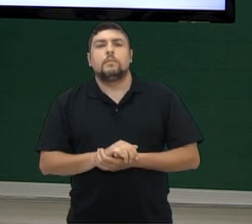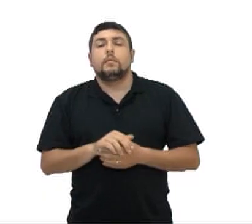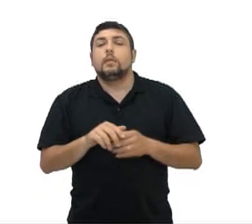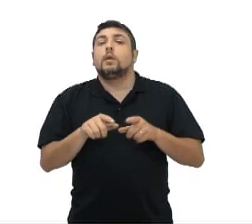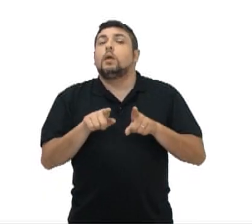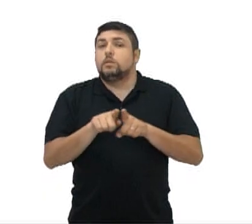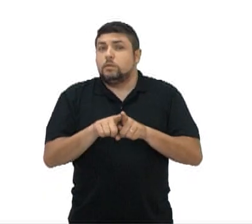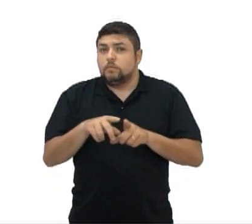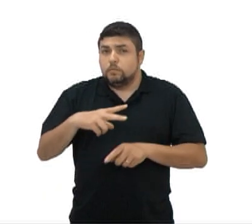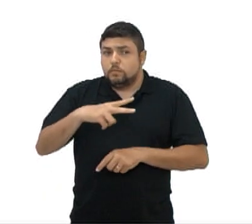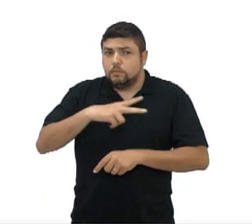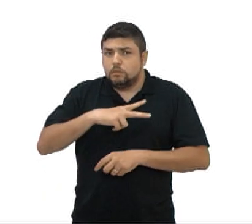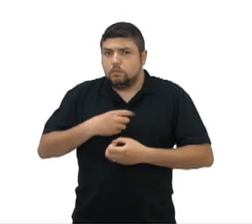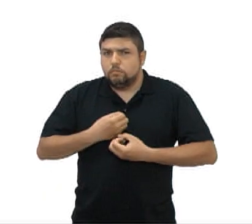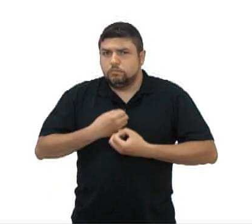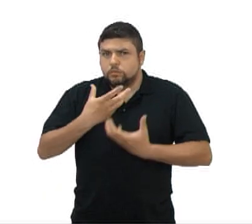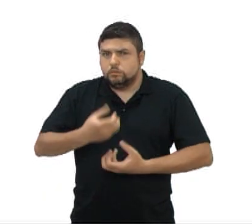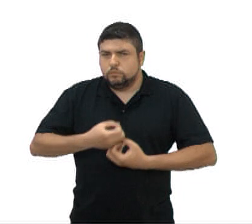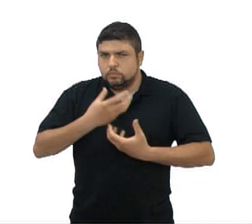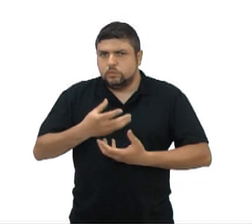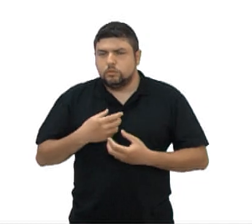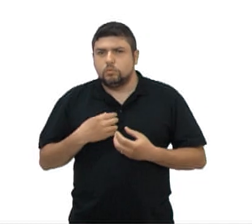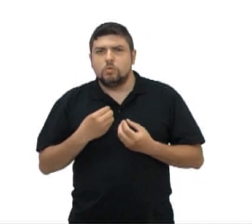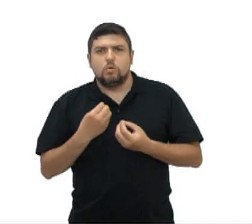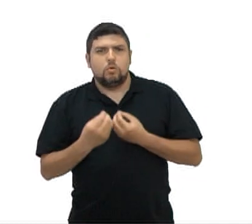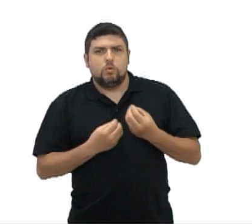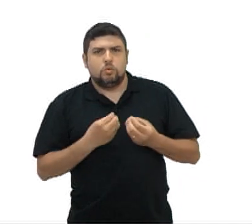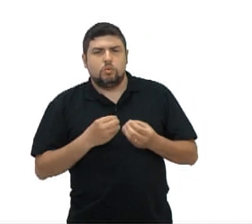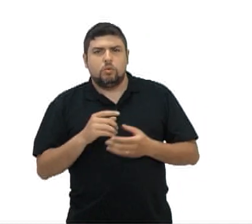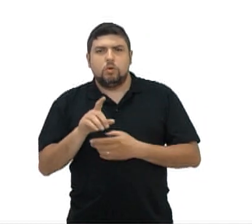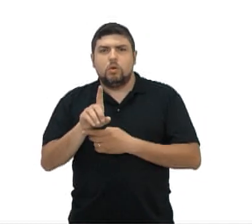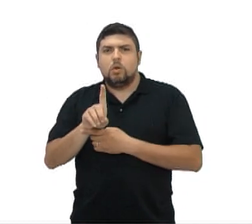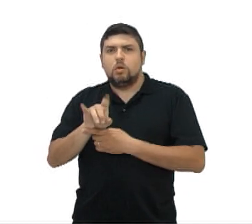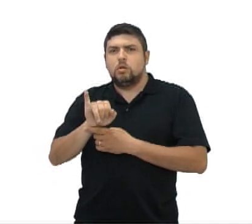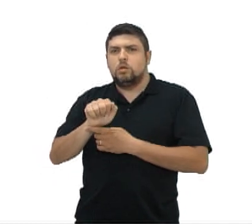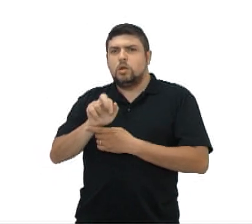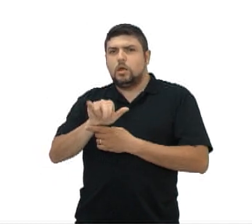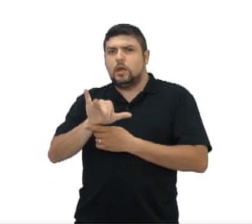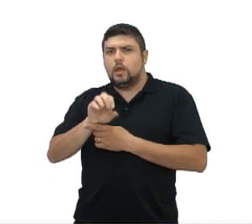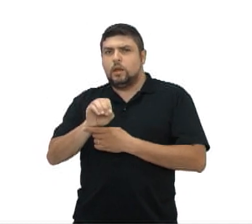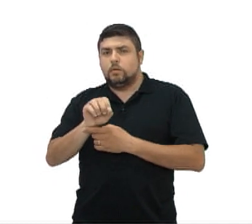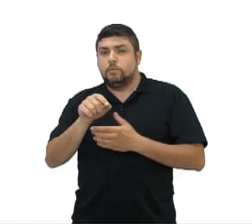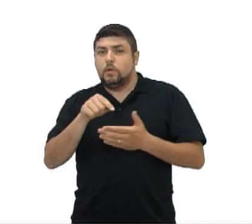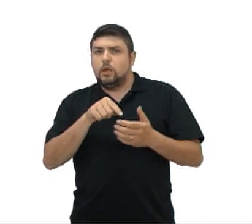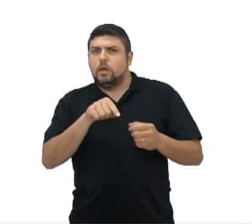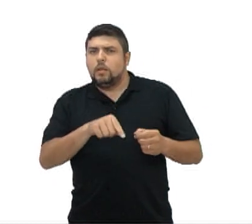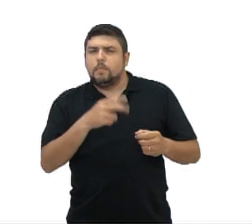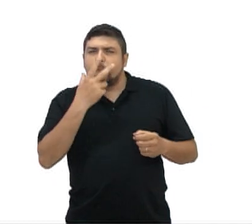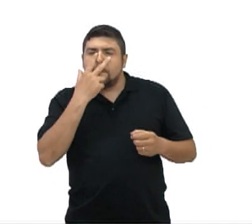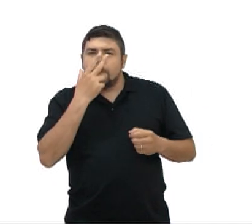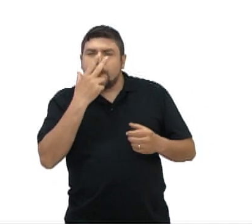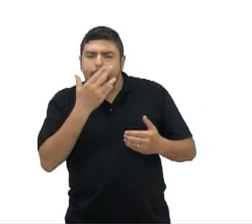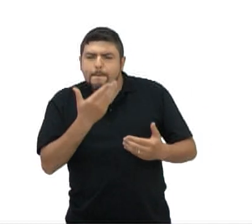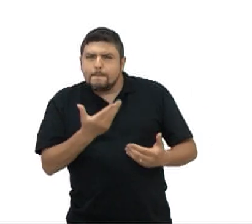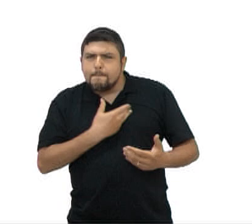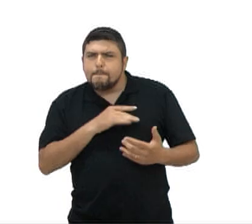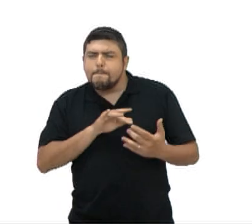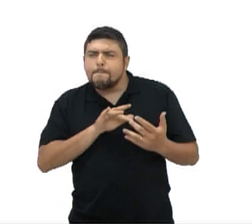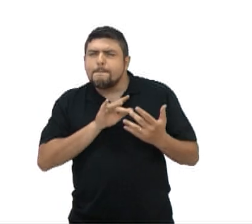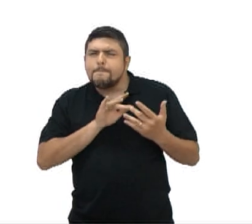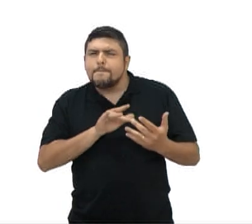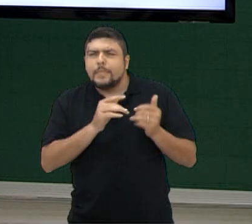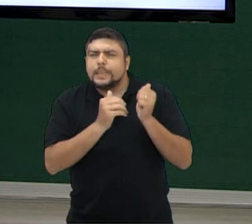no relato pessoal, o autor se dirige ao diário como a um confidente, no caso específico do diário. O diário ele